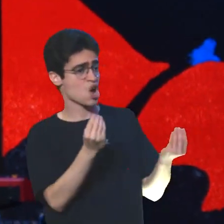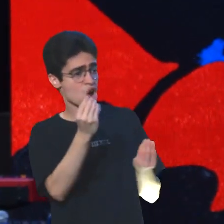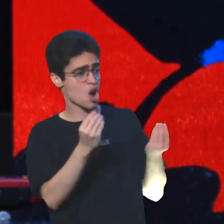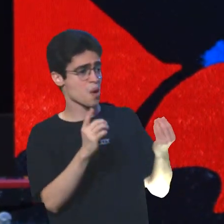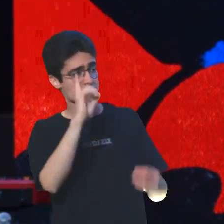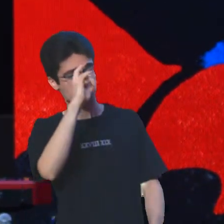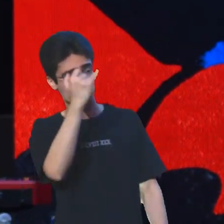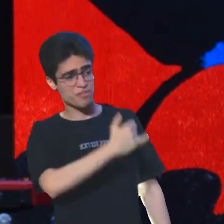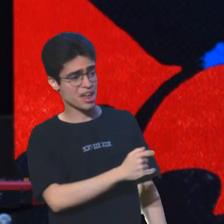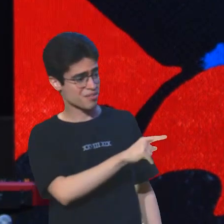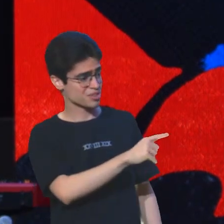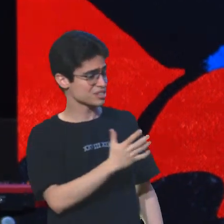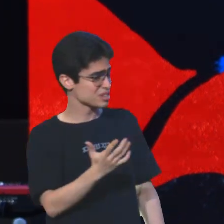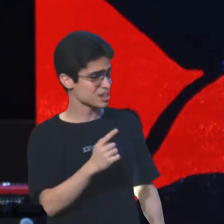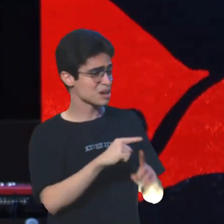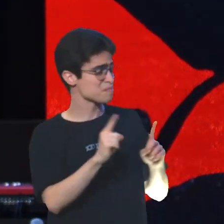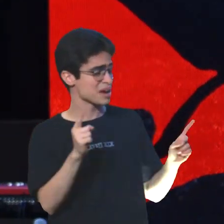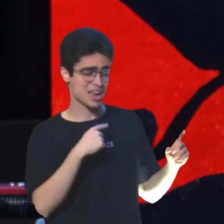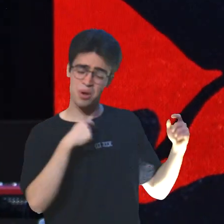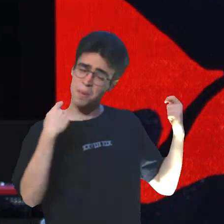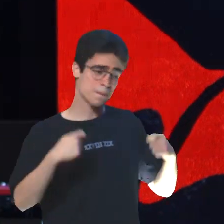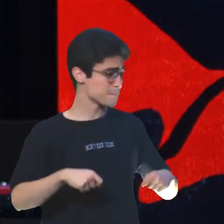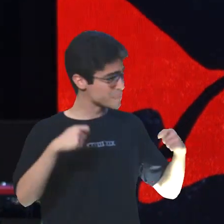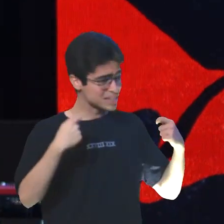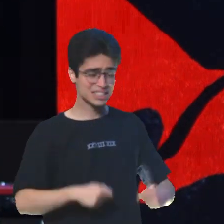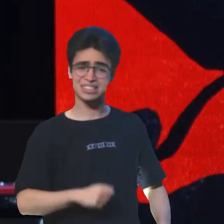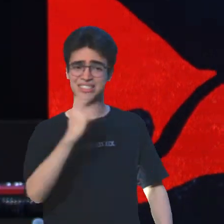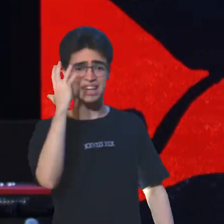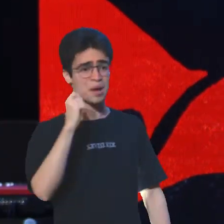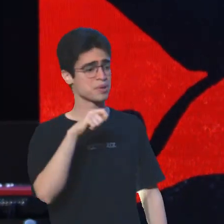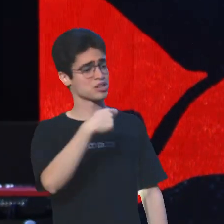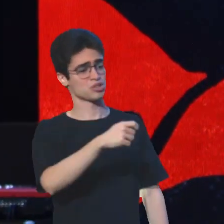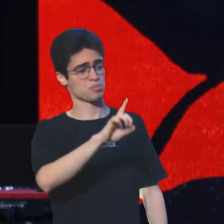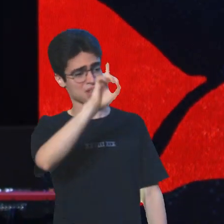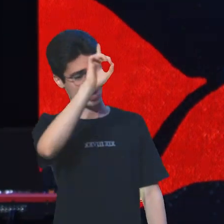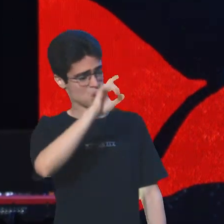fala com você, mas eu preciso saber mais dele.